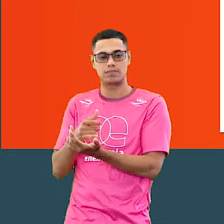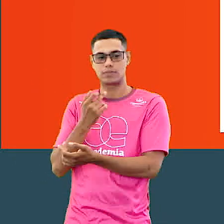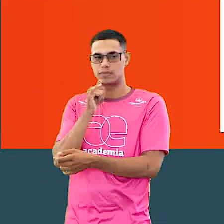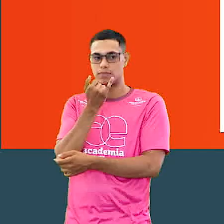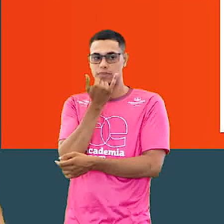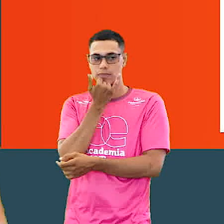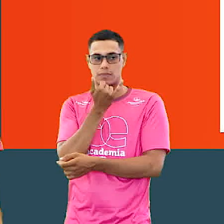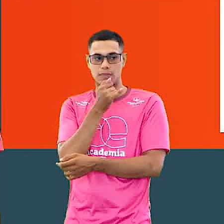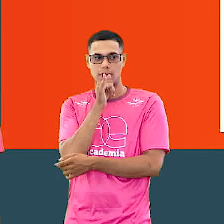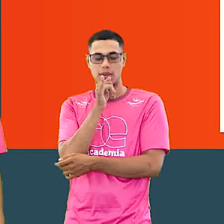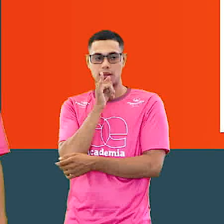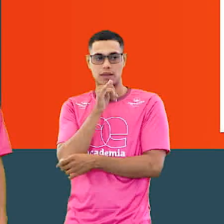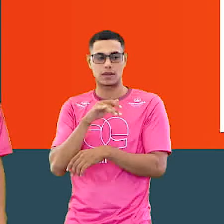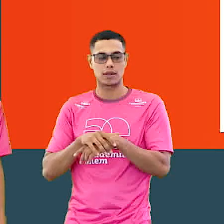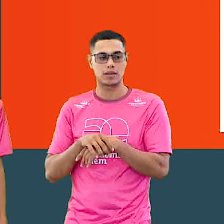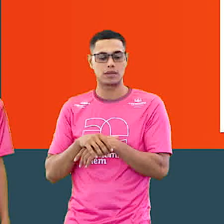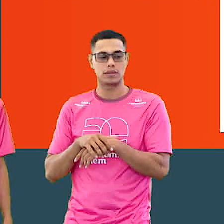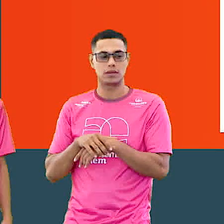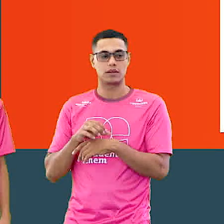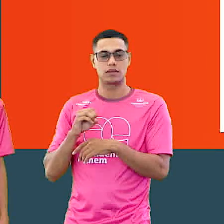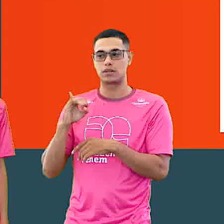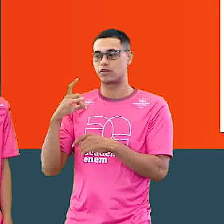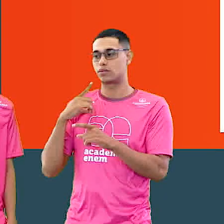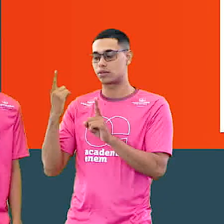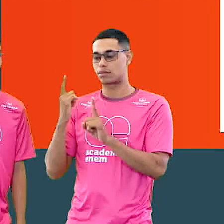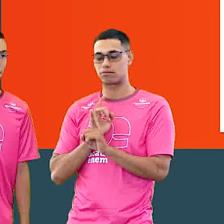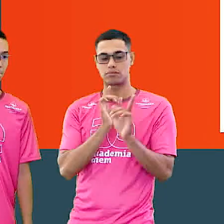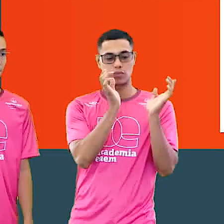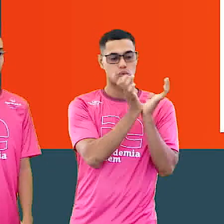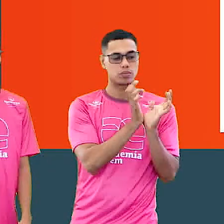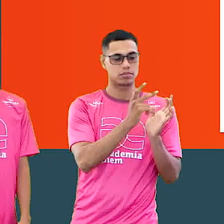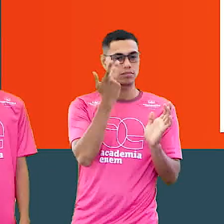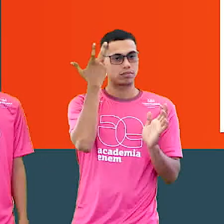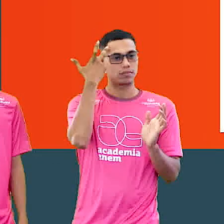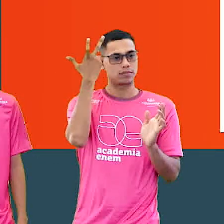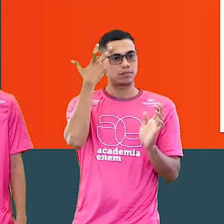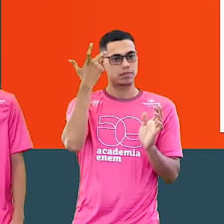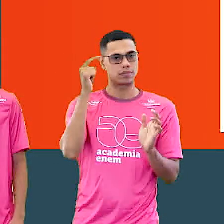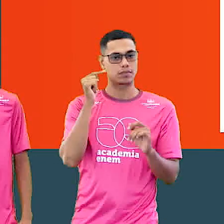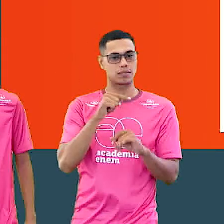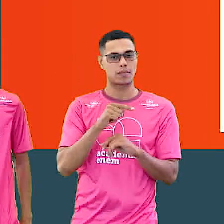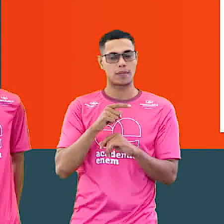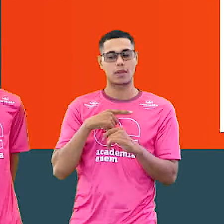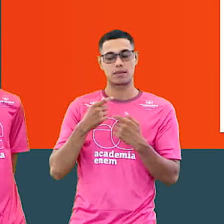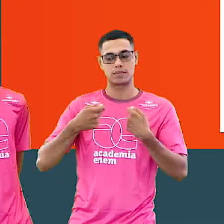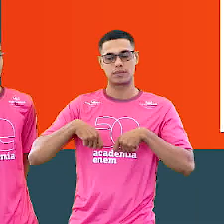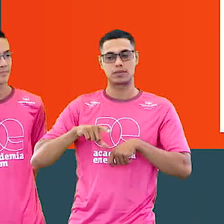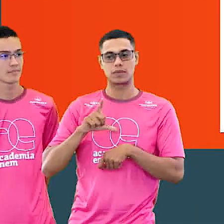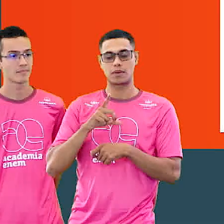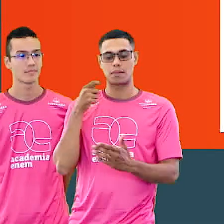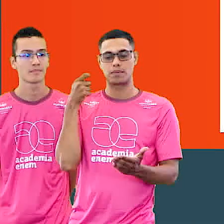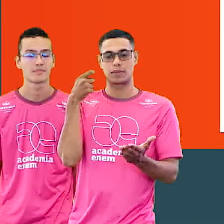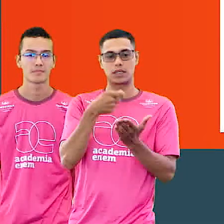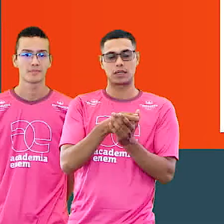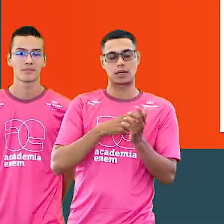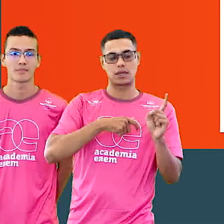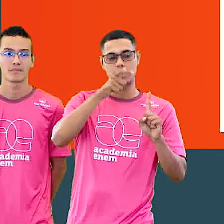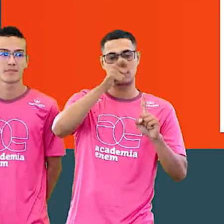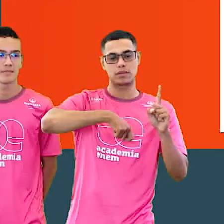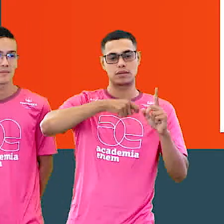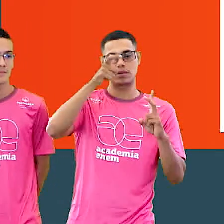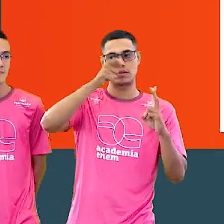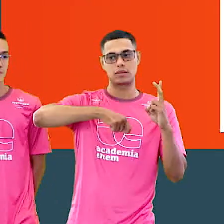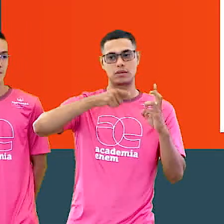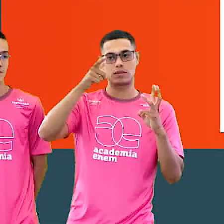inclusive dos encargos. Se você for do grupo do fiéis normal, aí você precisa pagar